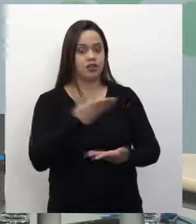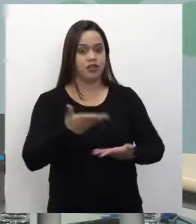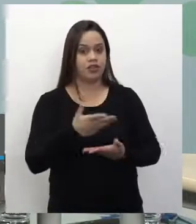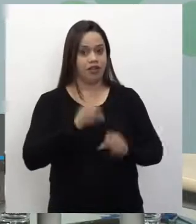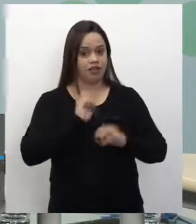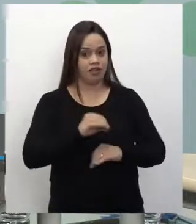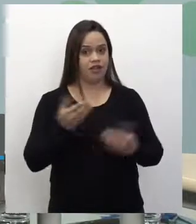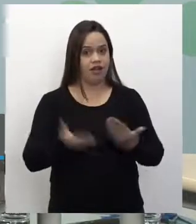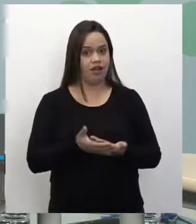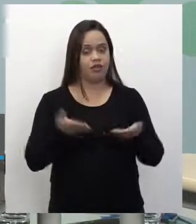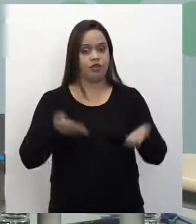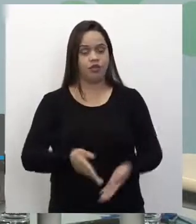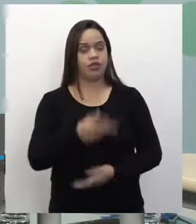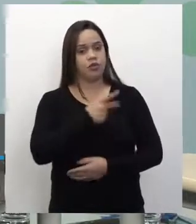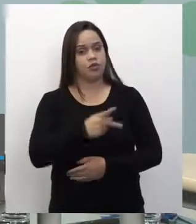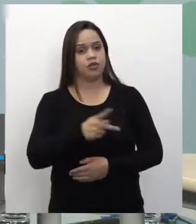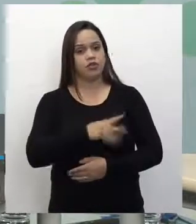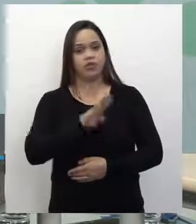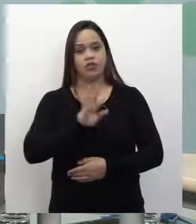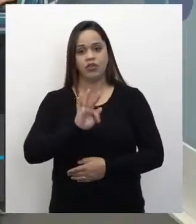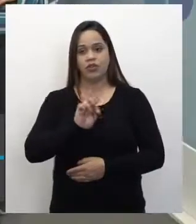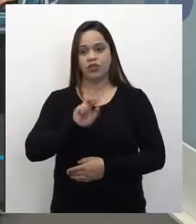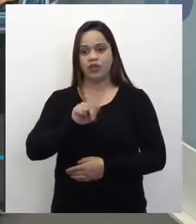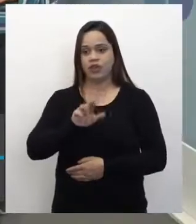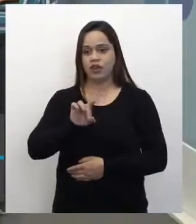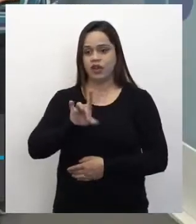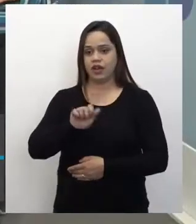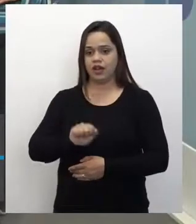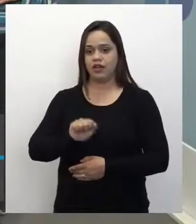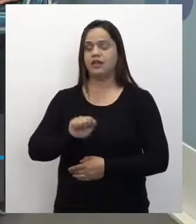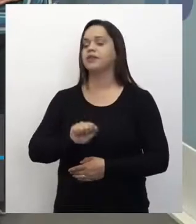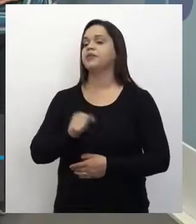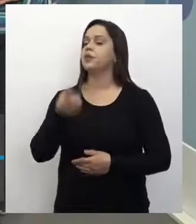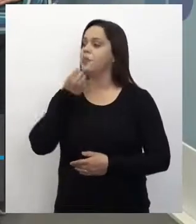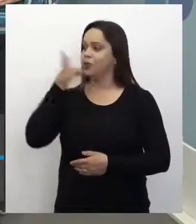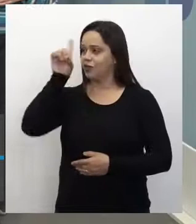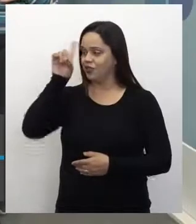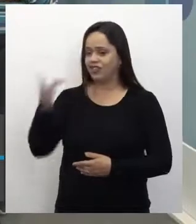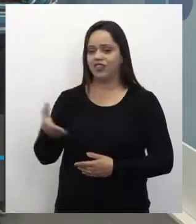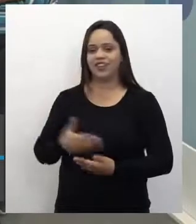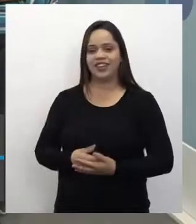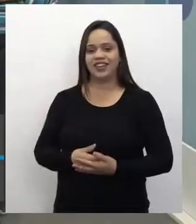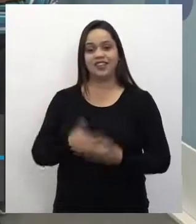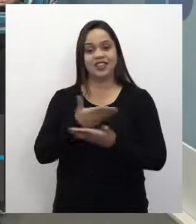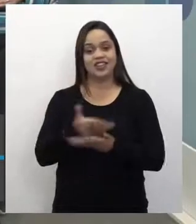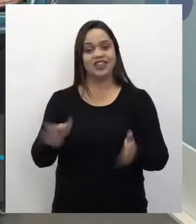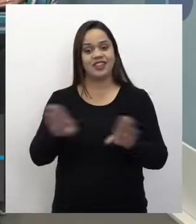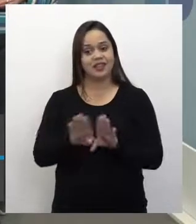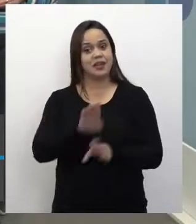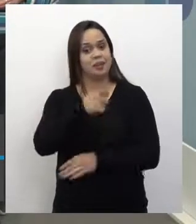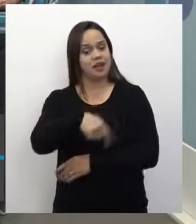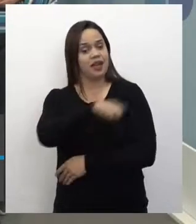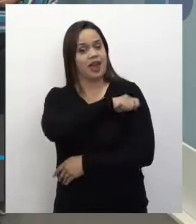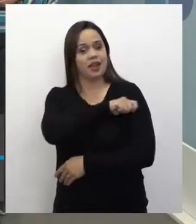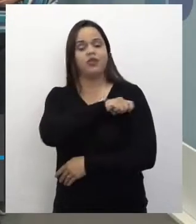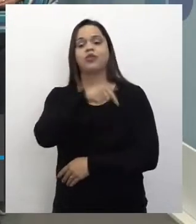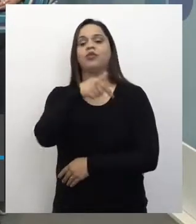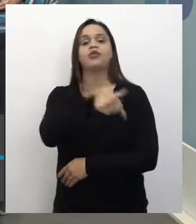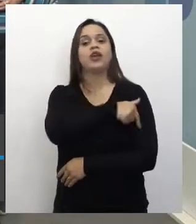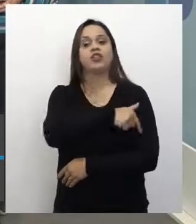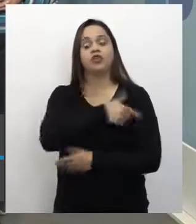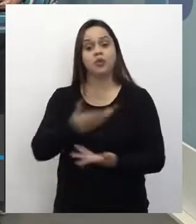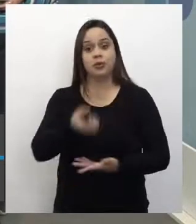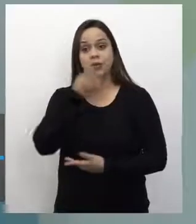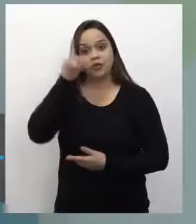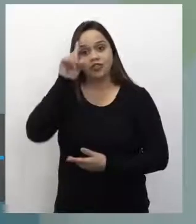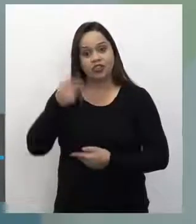esta aula, a professora Fernanda Borges. Bom dia, professora. Bom dia, professora Márcia. Bom dia, turma do 7º ano. Passaram bem a